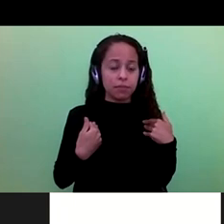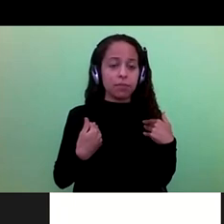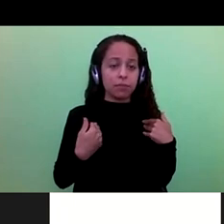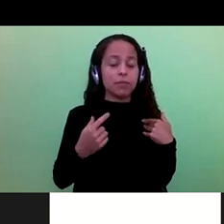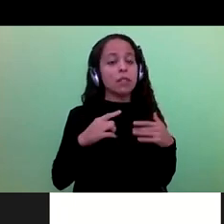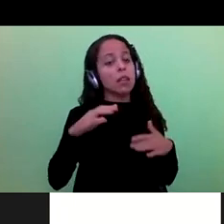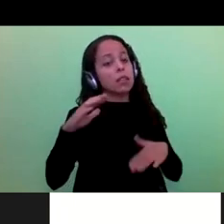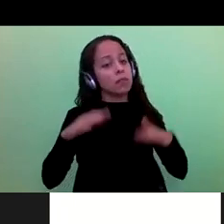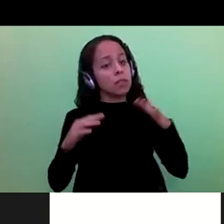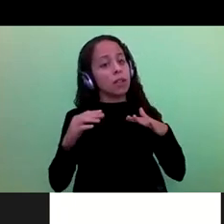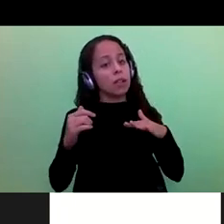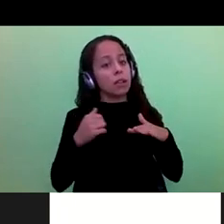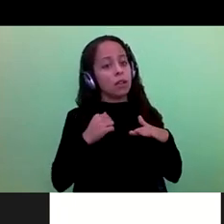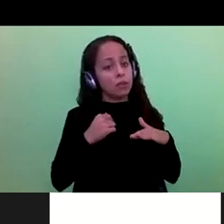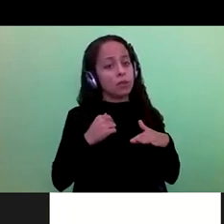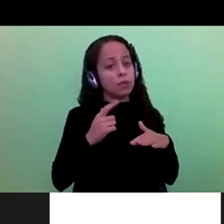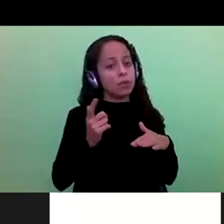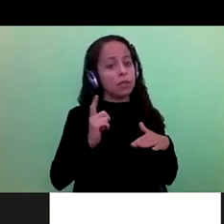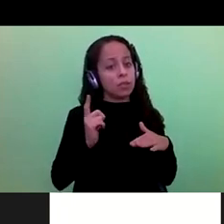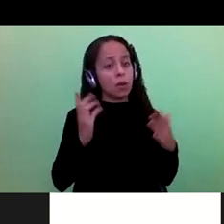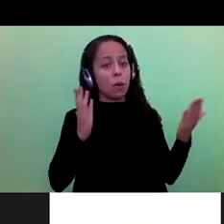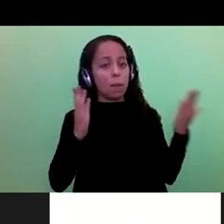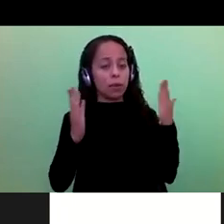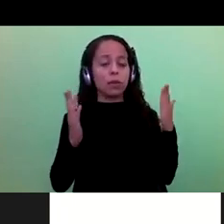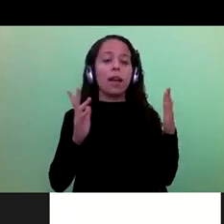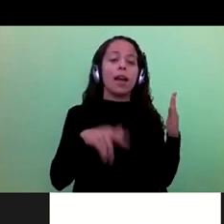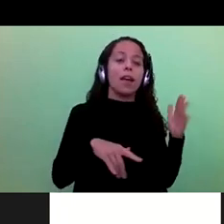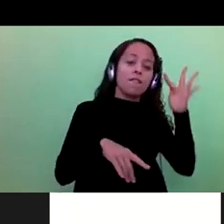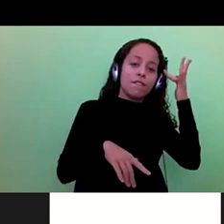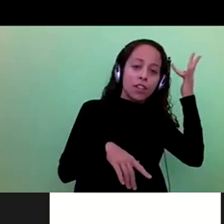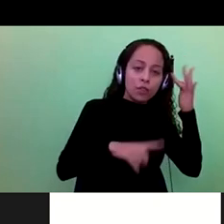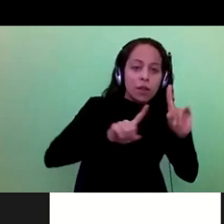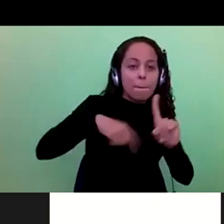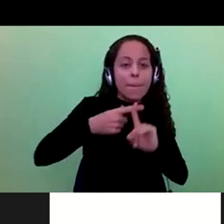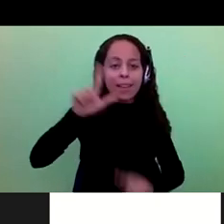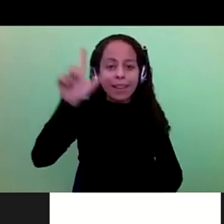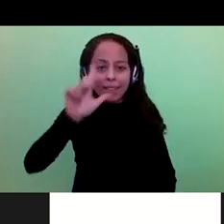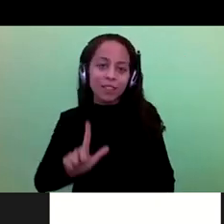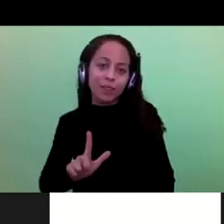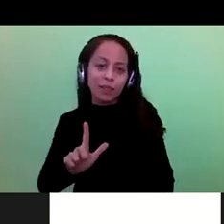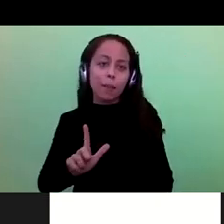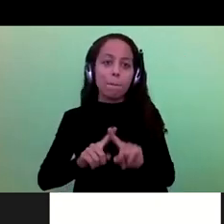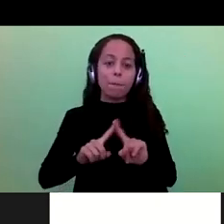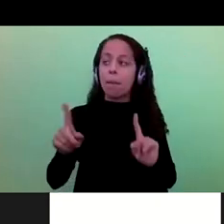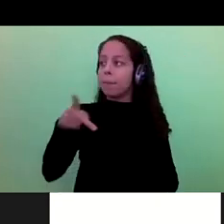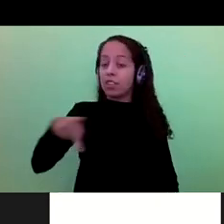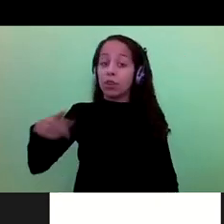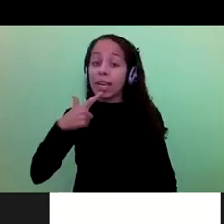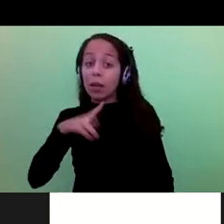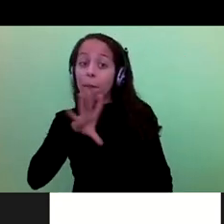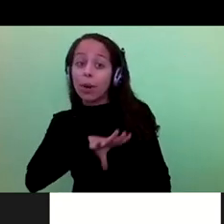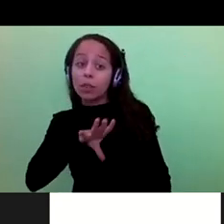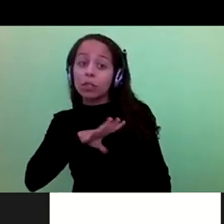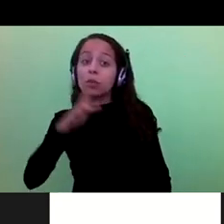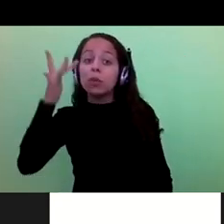eventualmente, eu faço relações entre filosofia e literatura. Mas eu não sei o que a professora de língua portuguesa está trabalhando